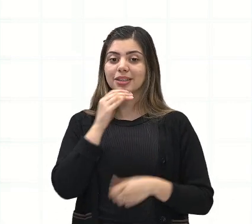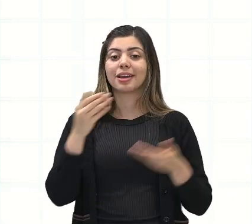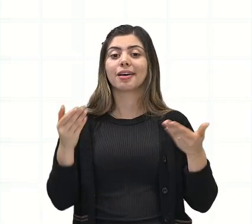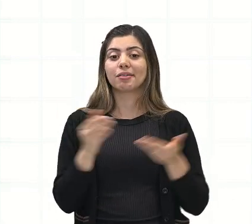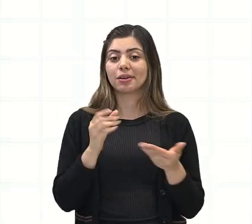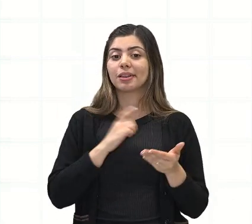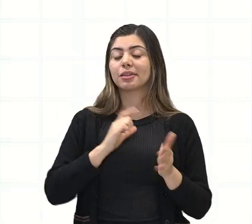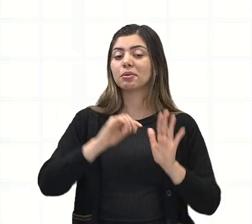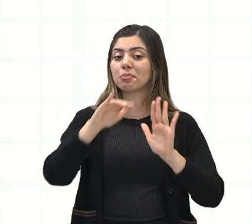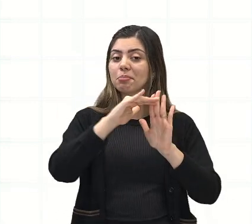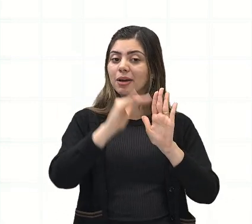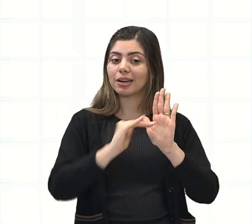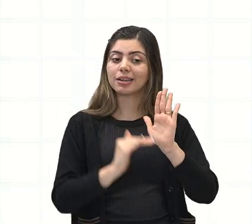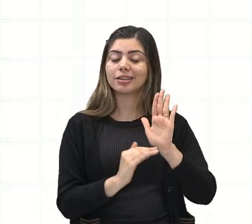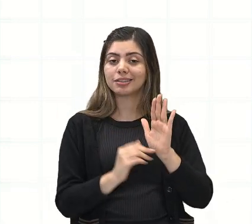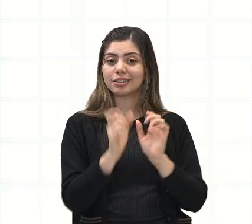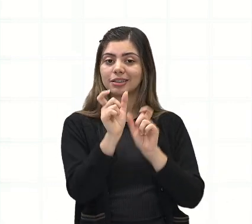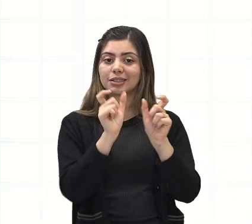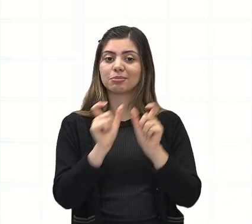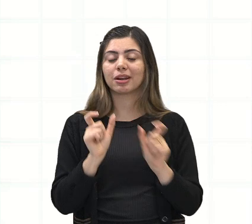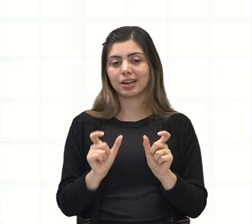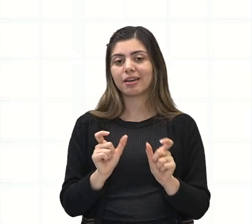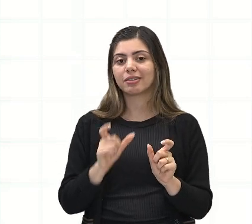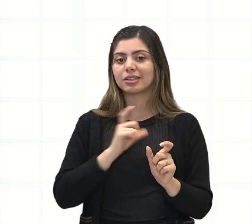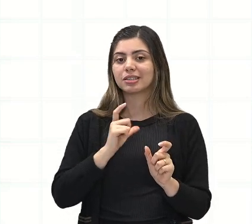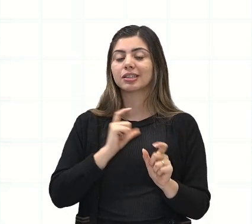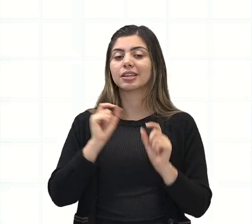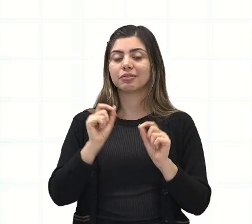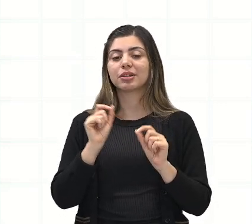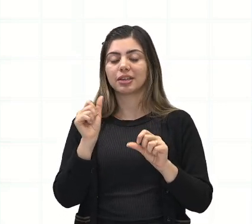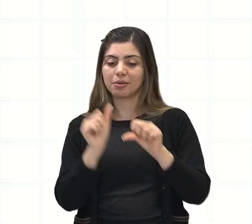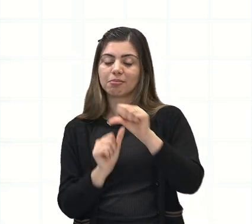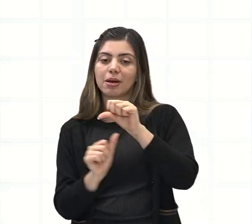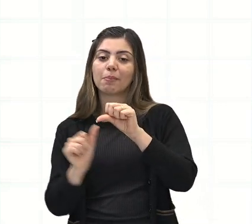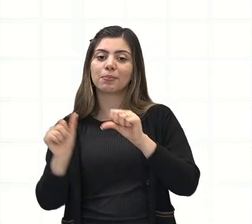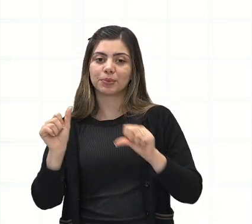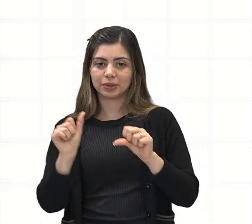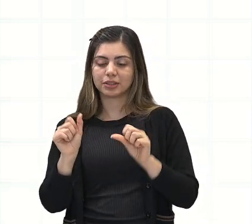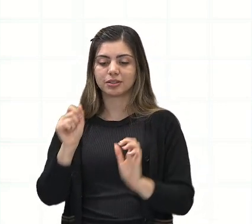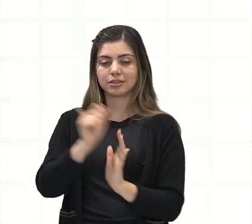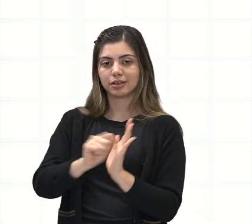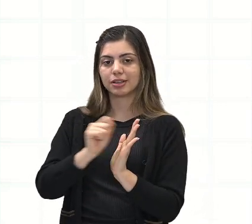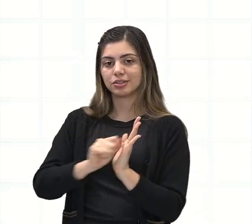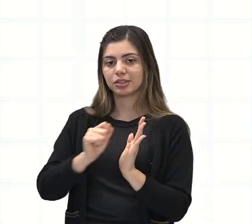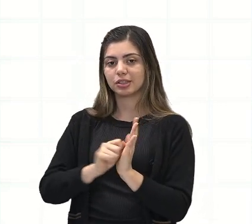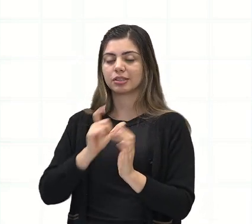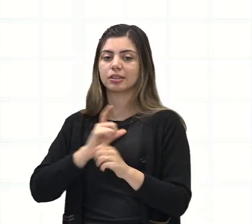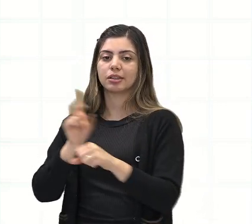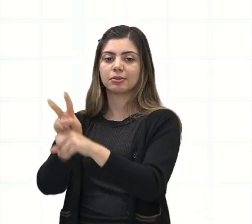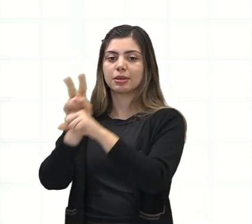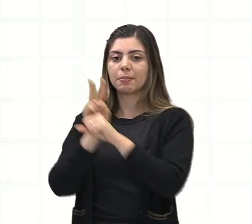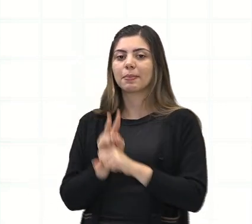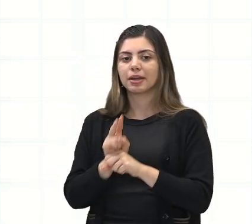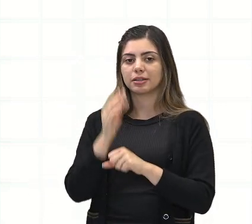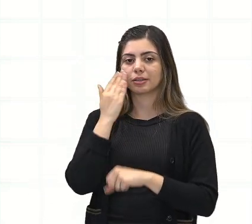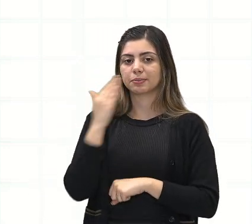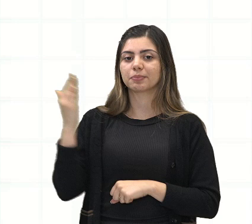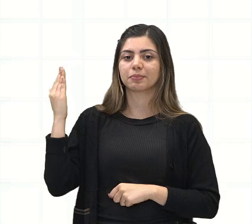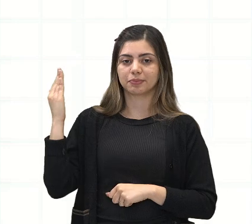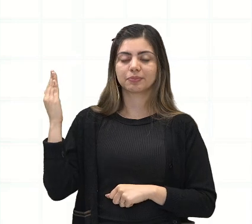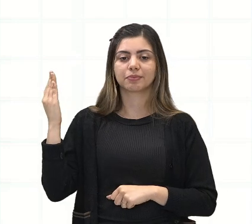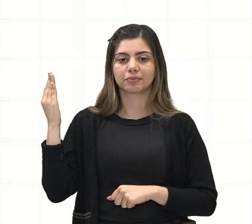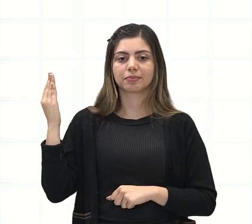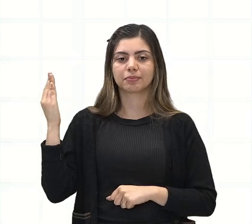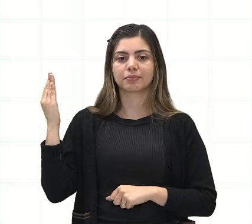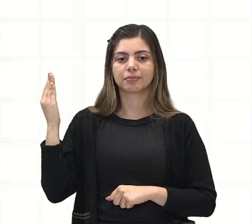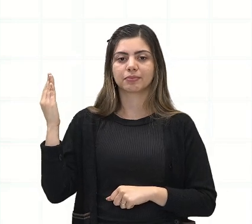lista dessas palavras. Então, balé do francês foi para balé na escrita, basquetebol, basquetebol, box,